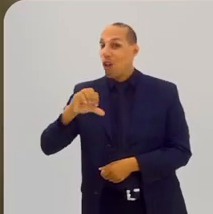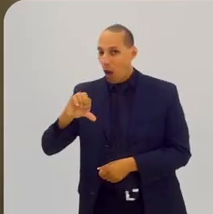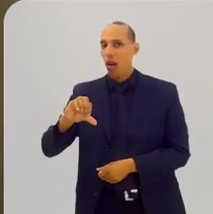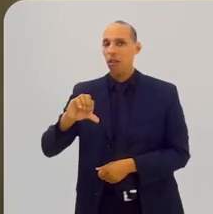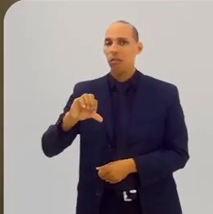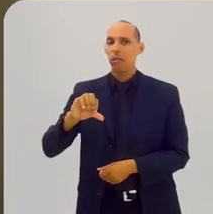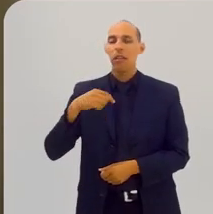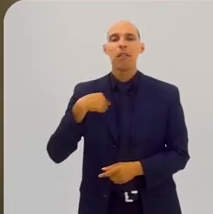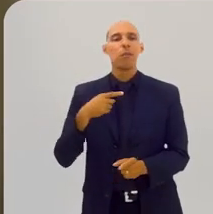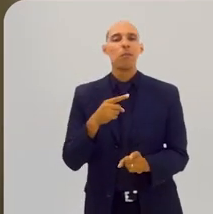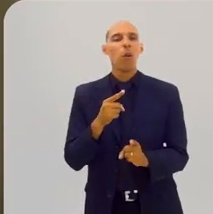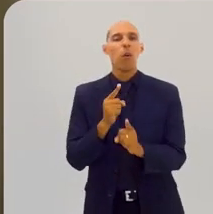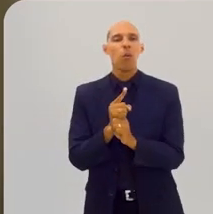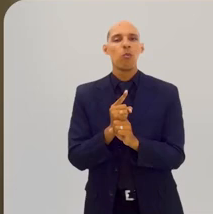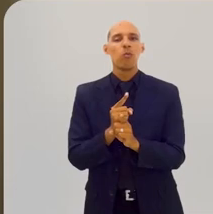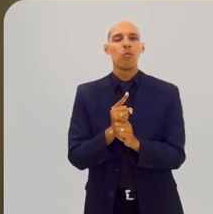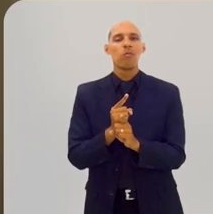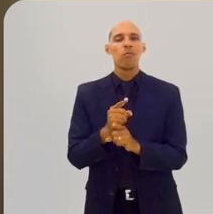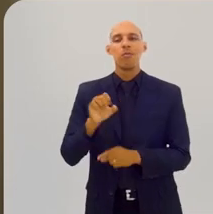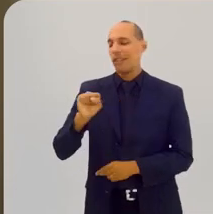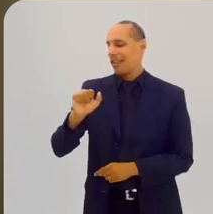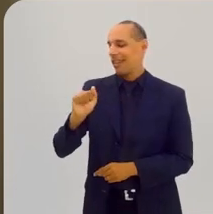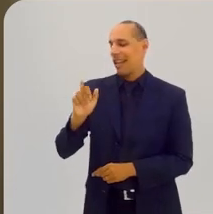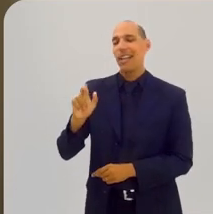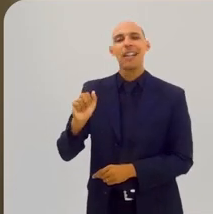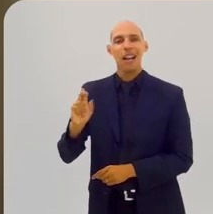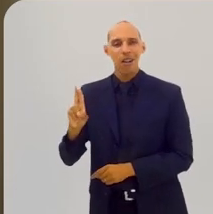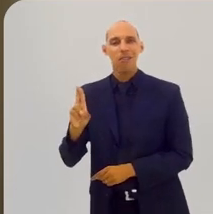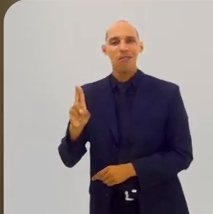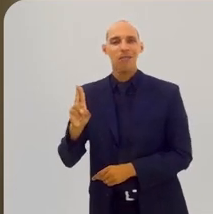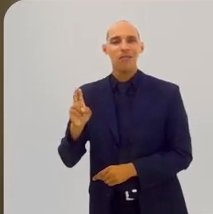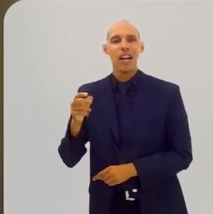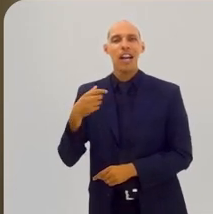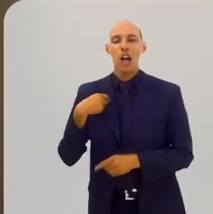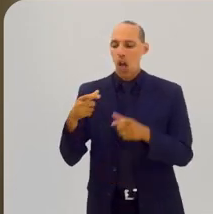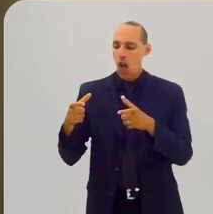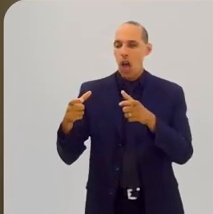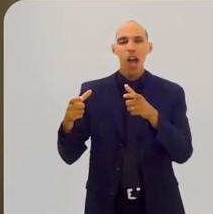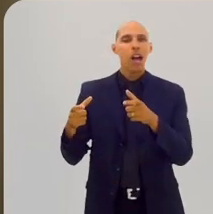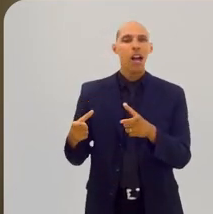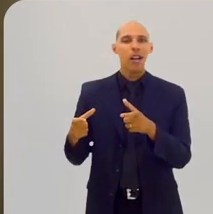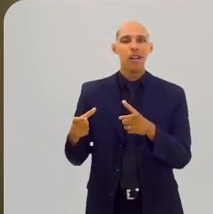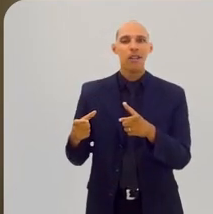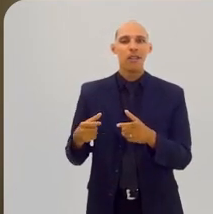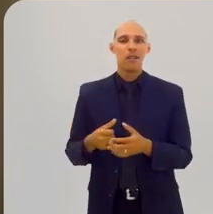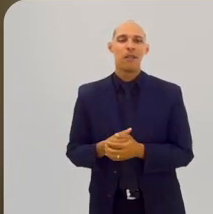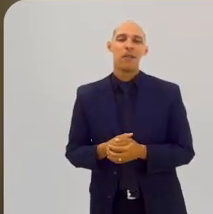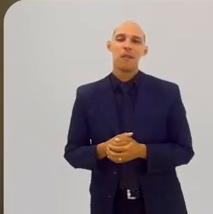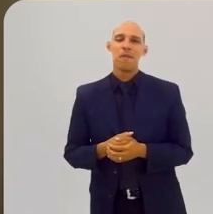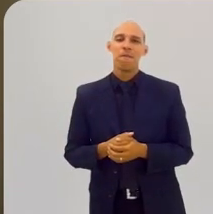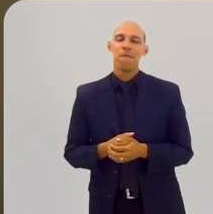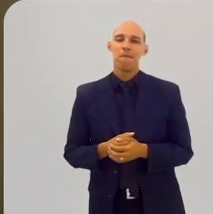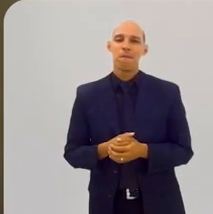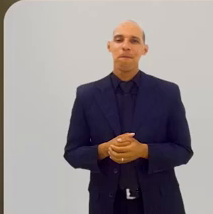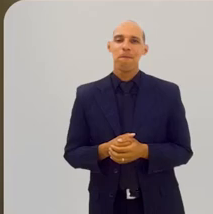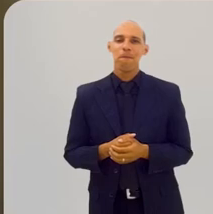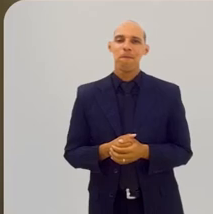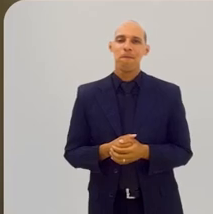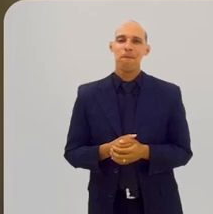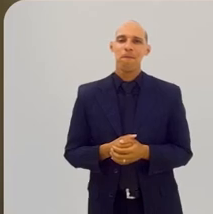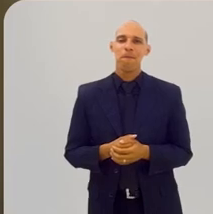quando eu encontrei um sarau Eu estava num local eu tinha um blog